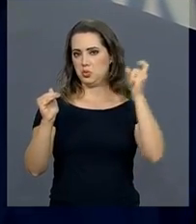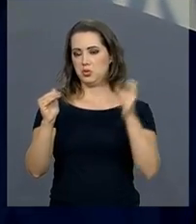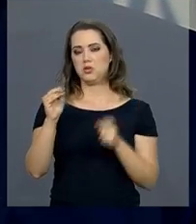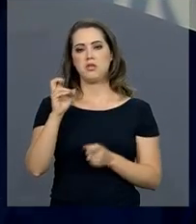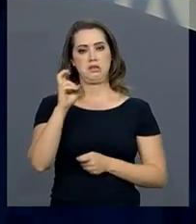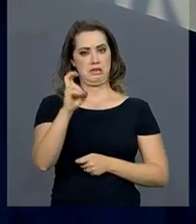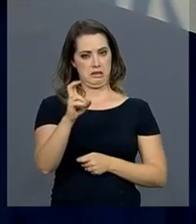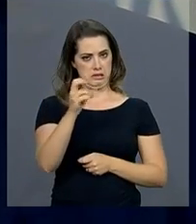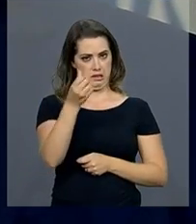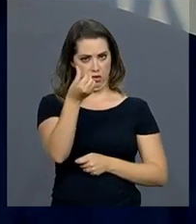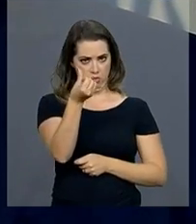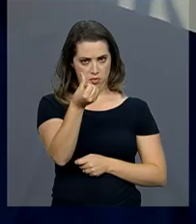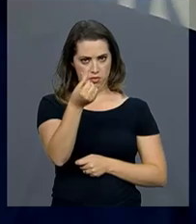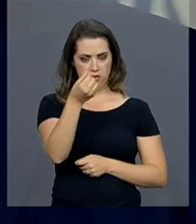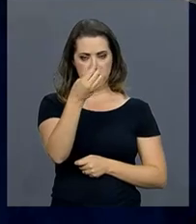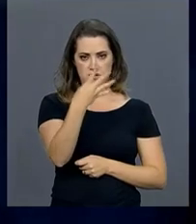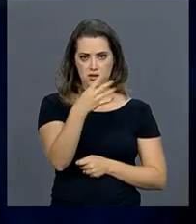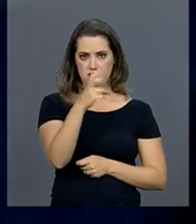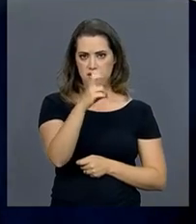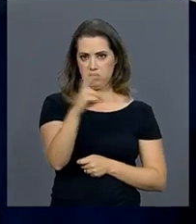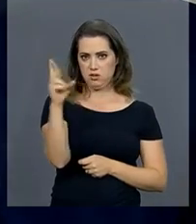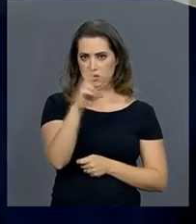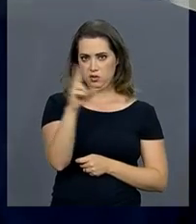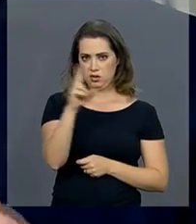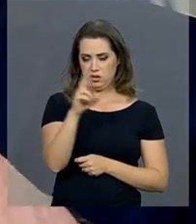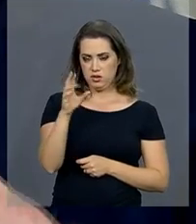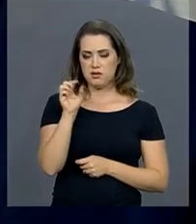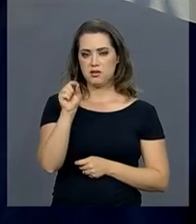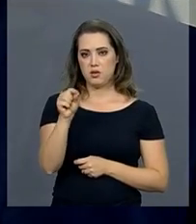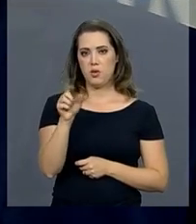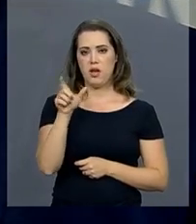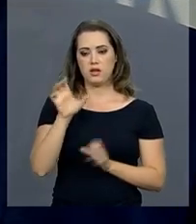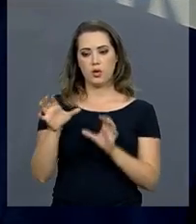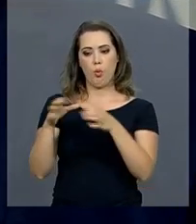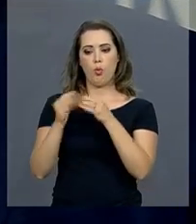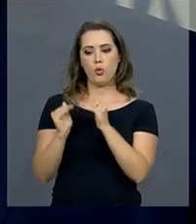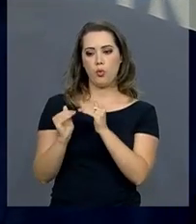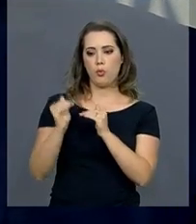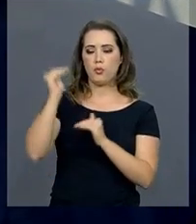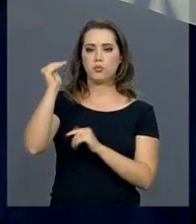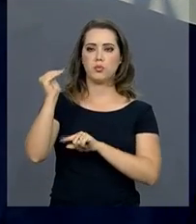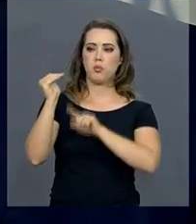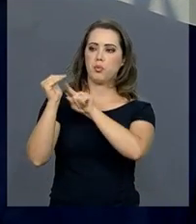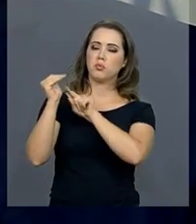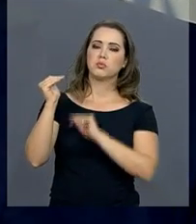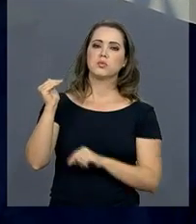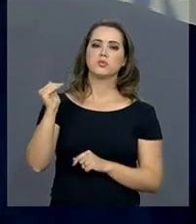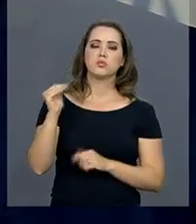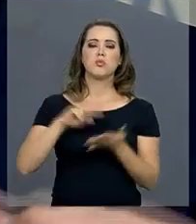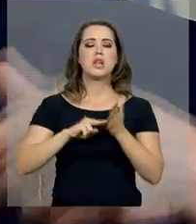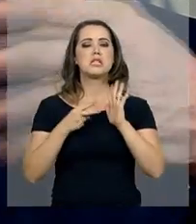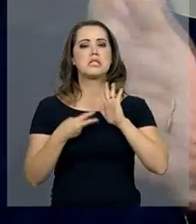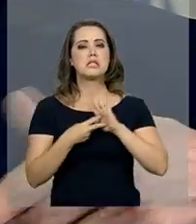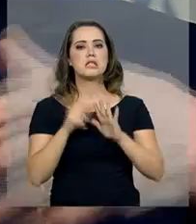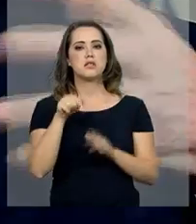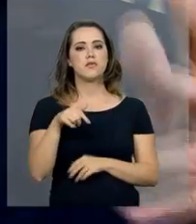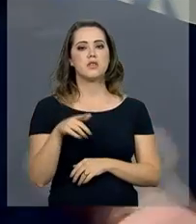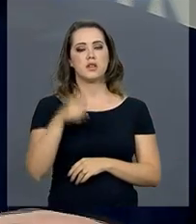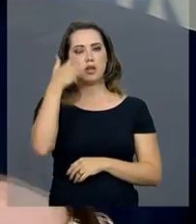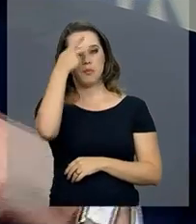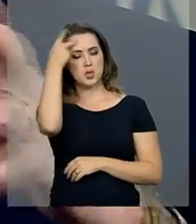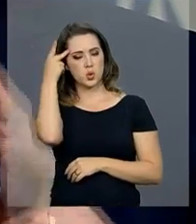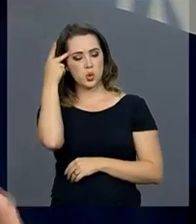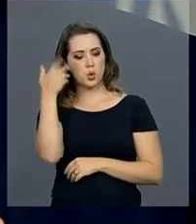mil seiscentos e quarenta e cinco reais e se este é o teto agora aqui eu devo explicar isso significa que quem ganha 30